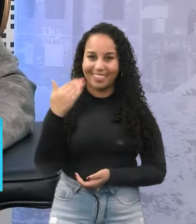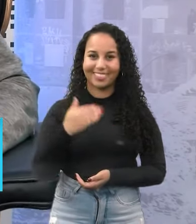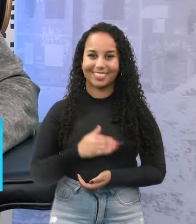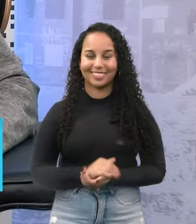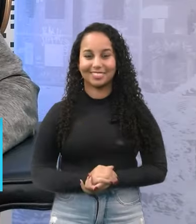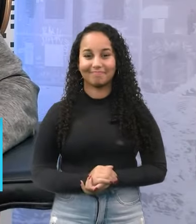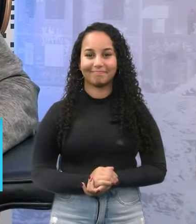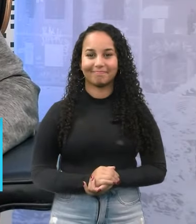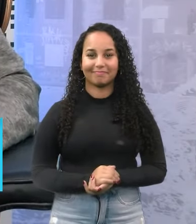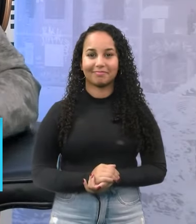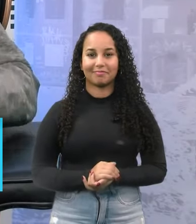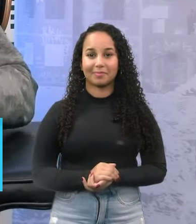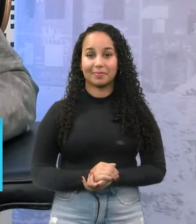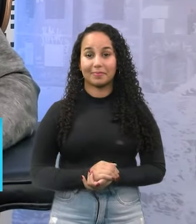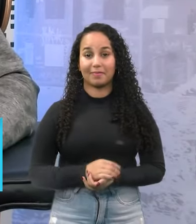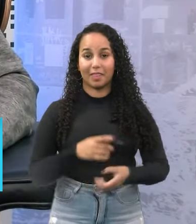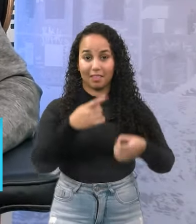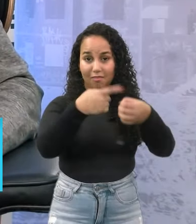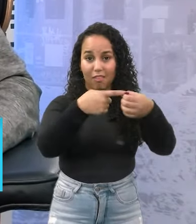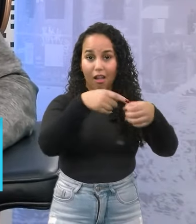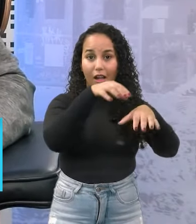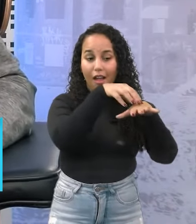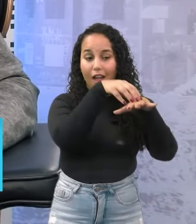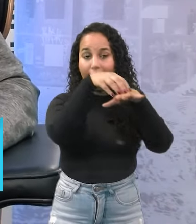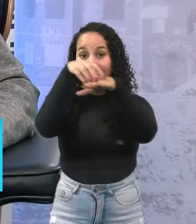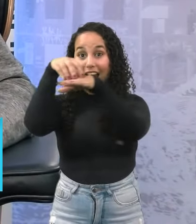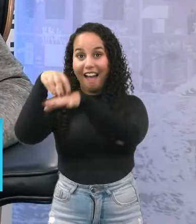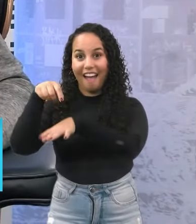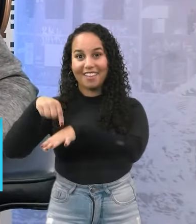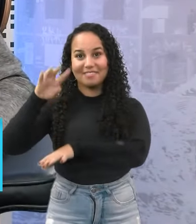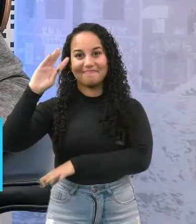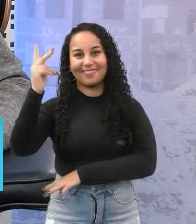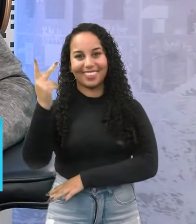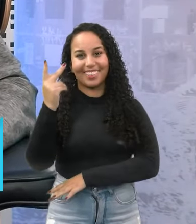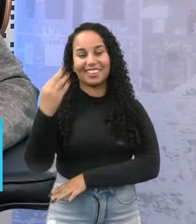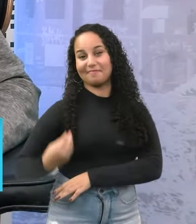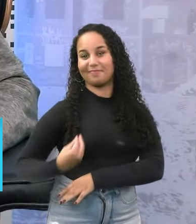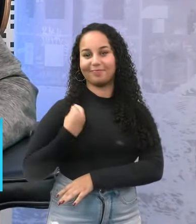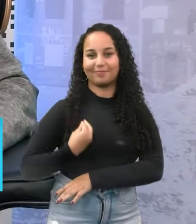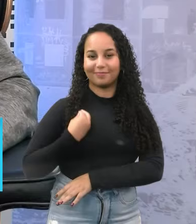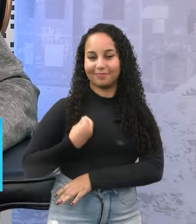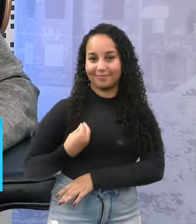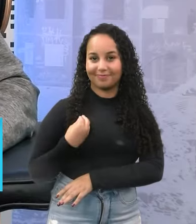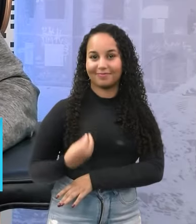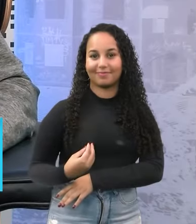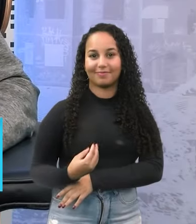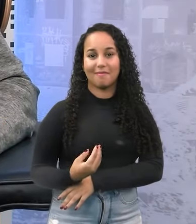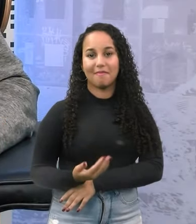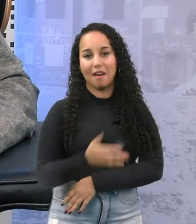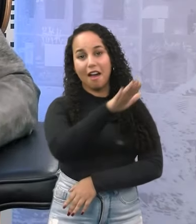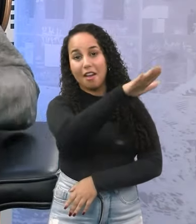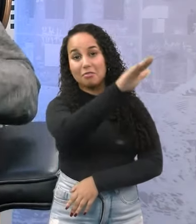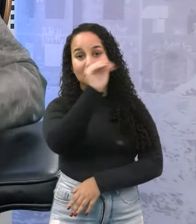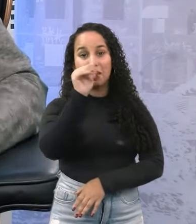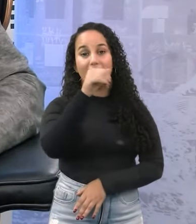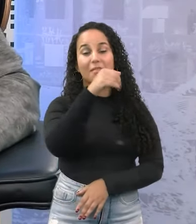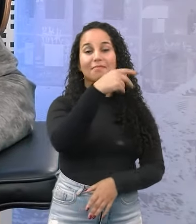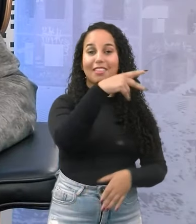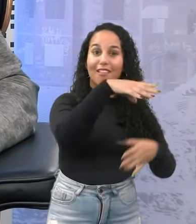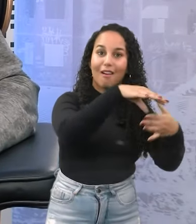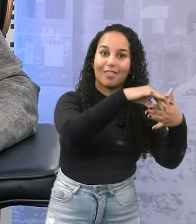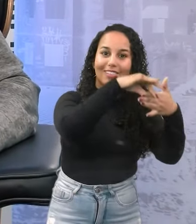Charles. Venha, faça uma caravana aí na sua cidade e venham participar conosco. Traga também